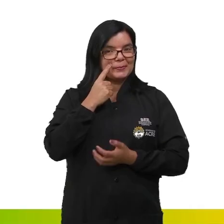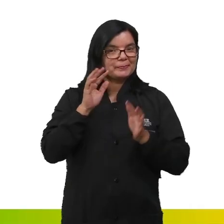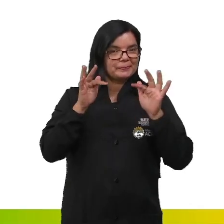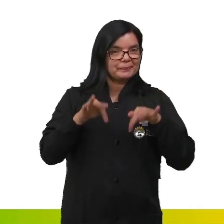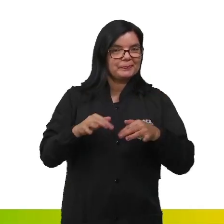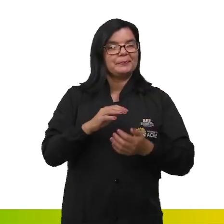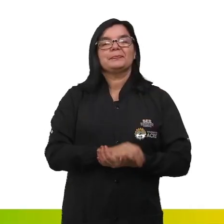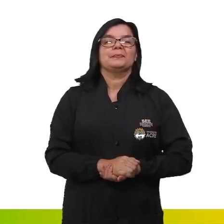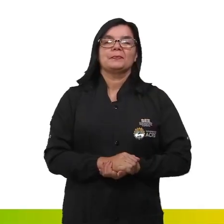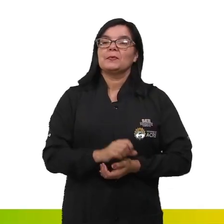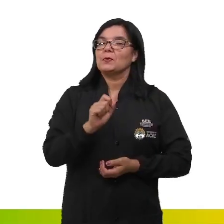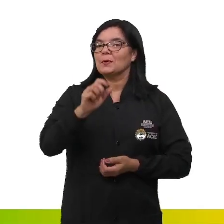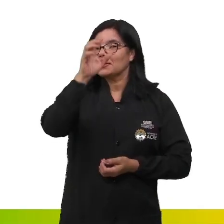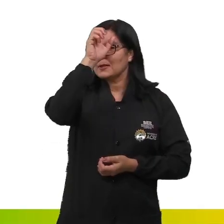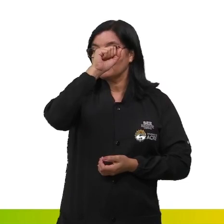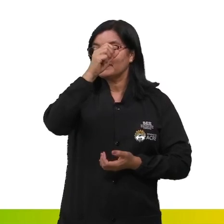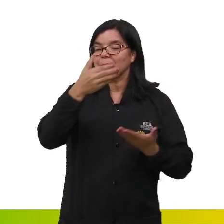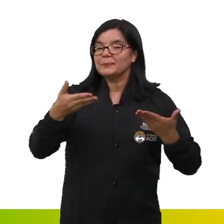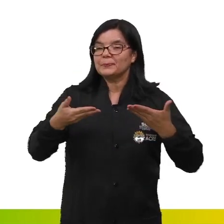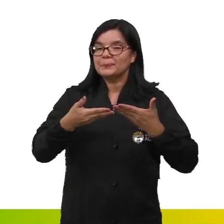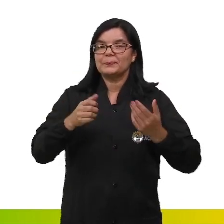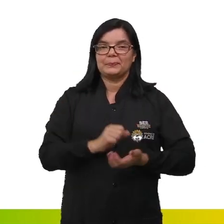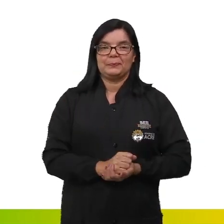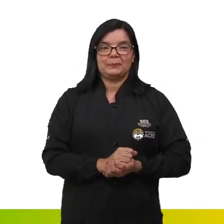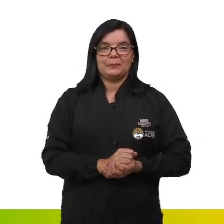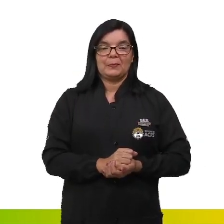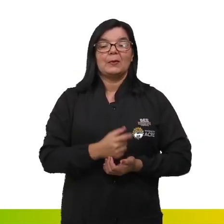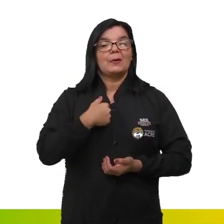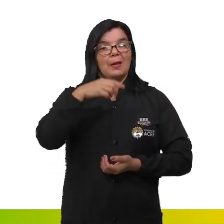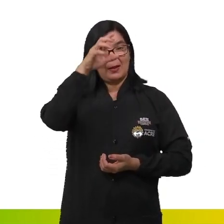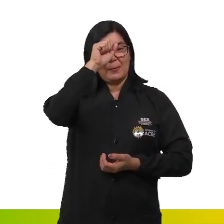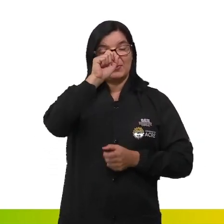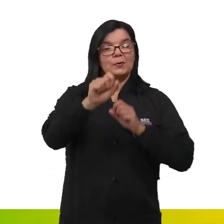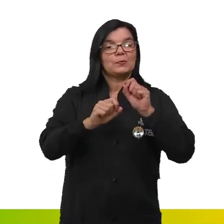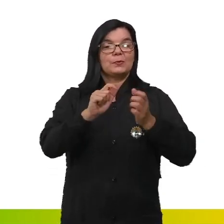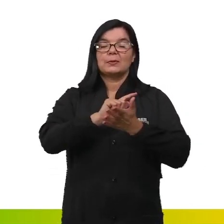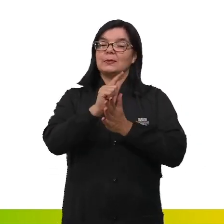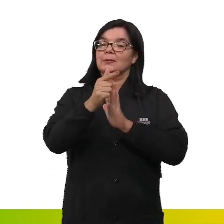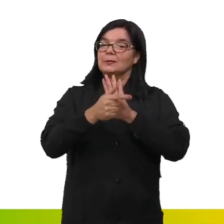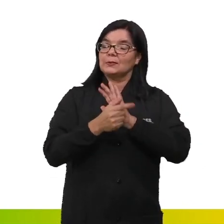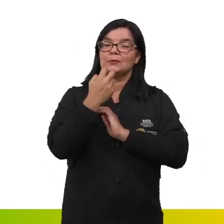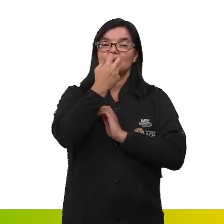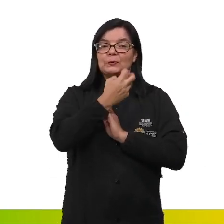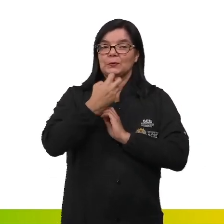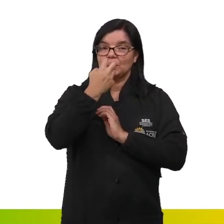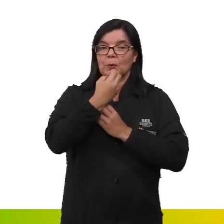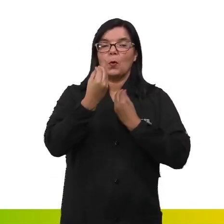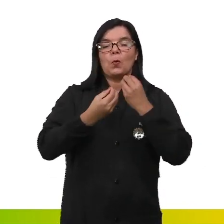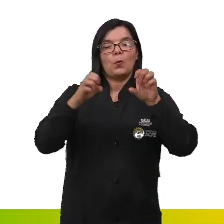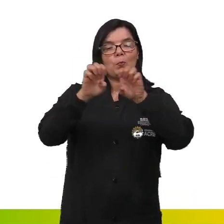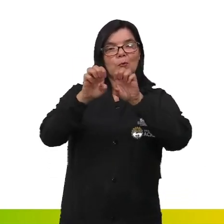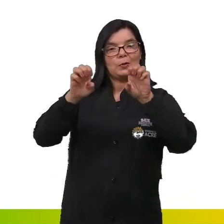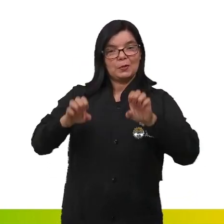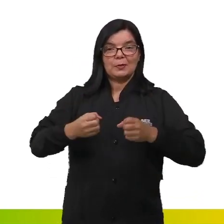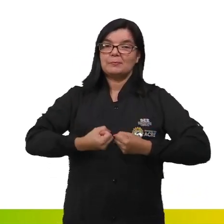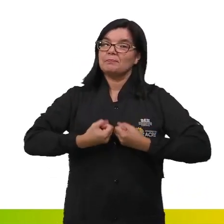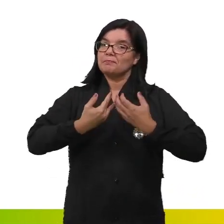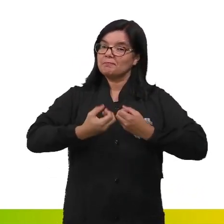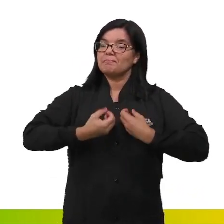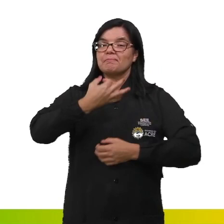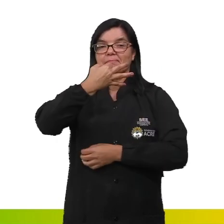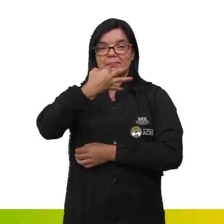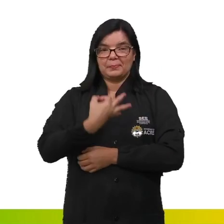conclusão? Olha aí do que nós aprendemos. Nós aprendemos o que são gêneros orais, como estruturá-los e